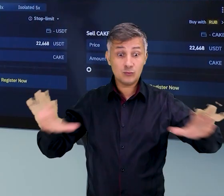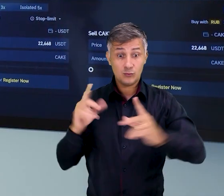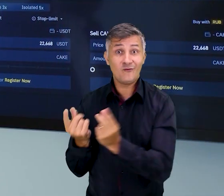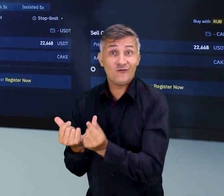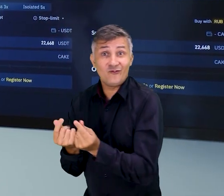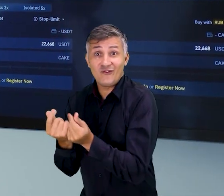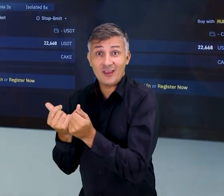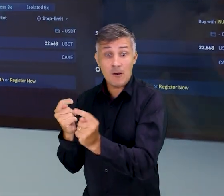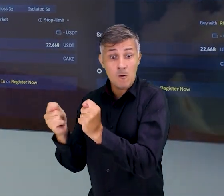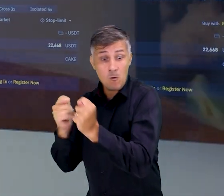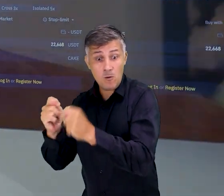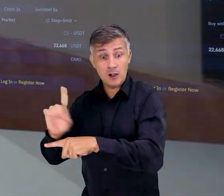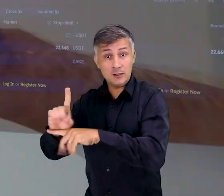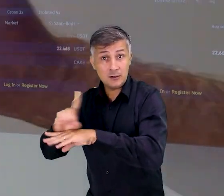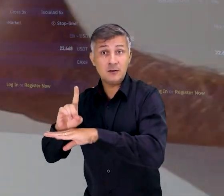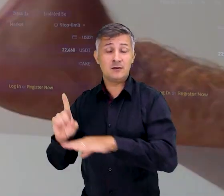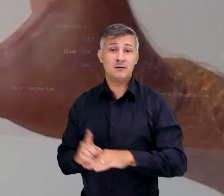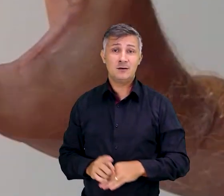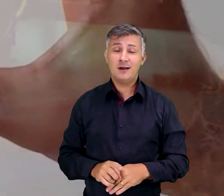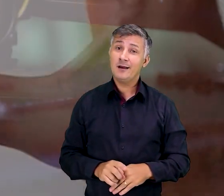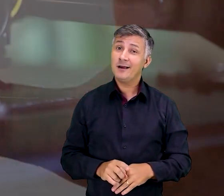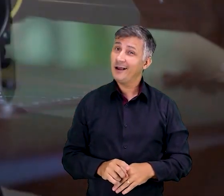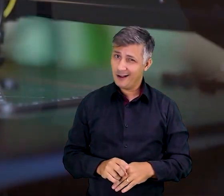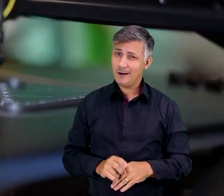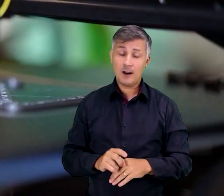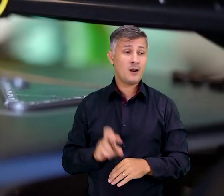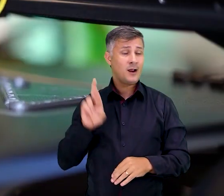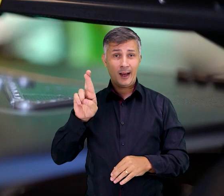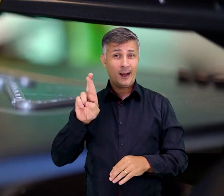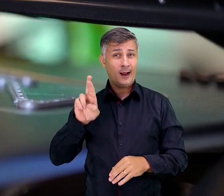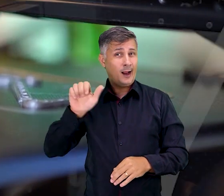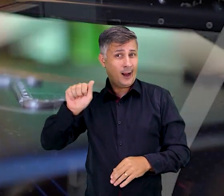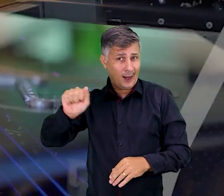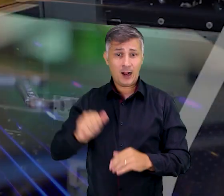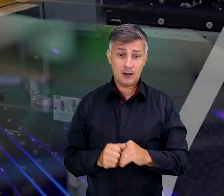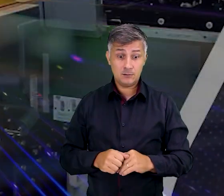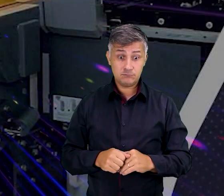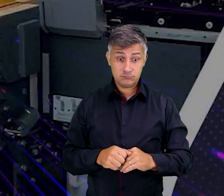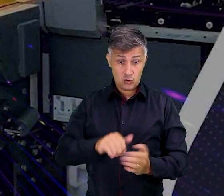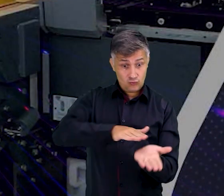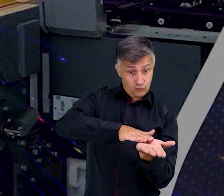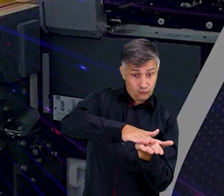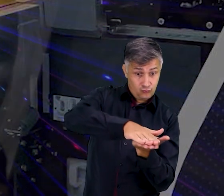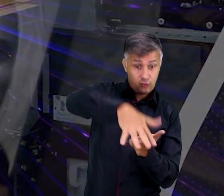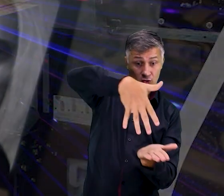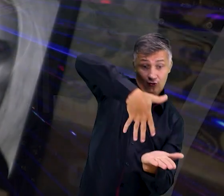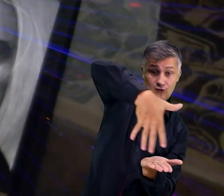Mundo financeiro virtualizado, realidade aumentada, impressões 3D, sublimação